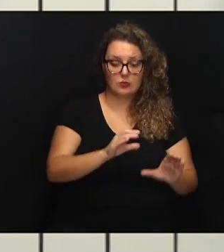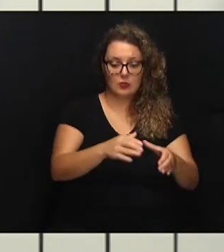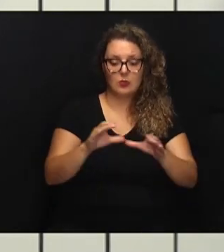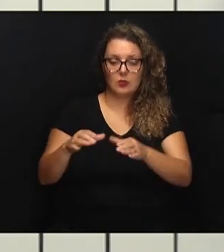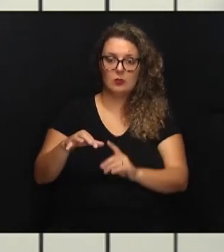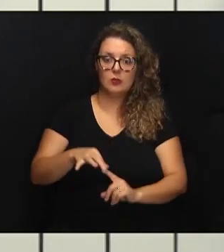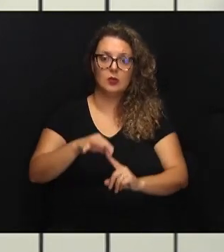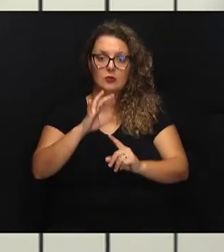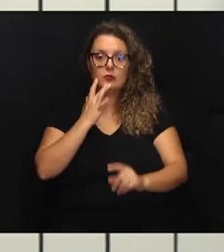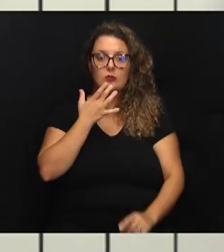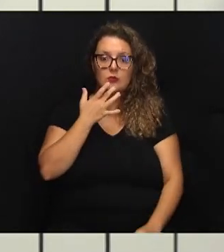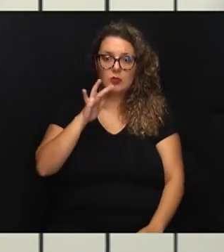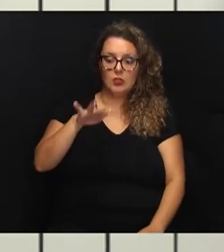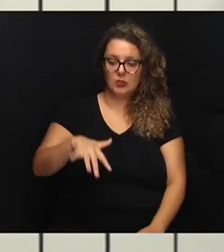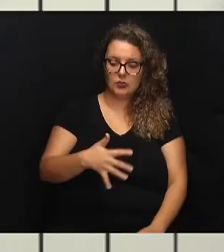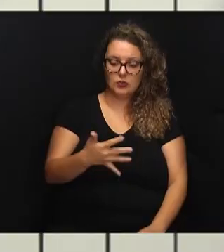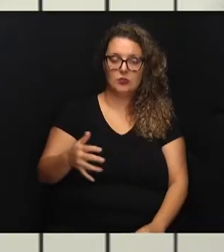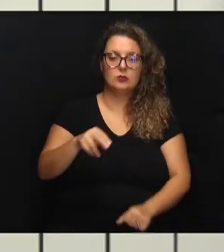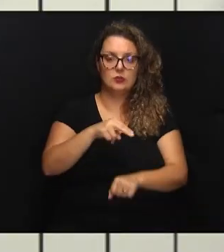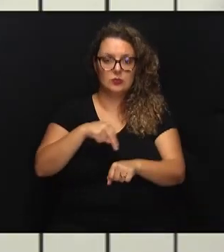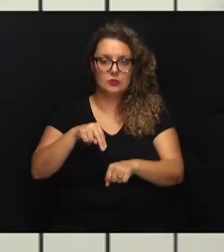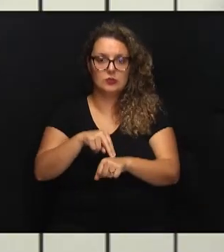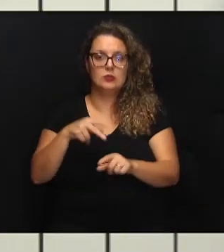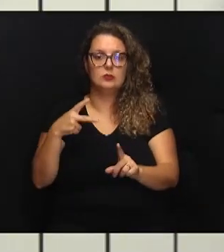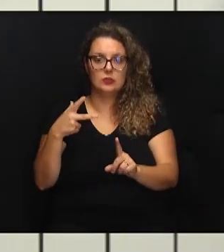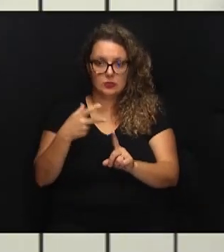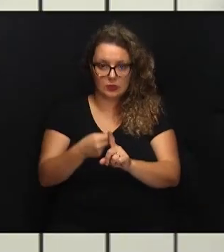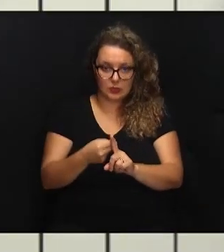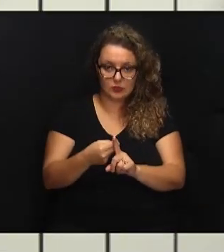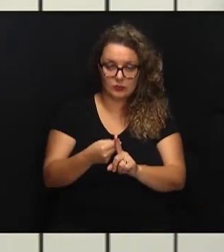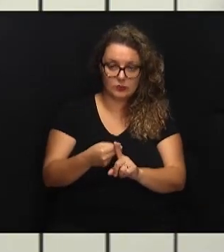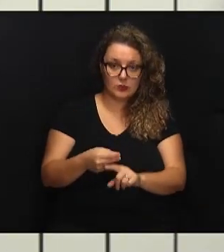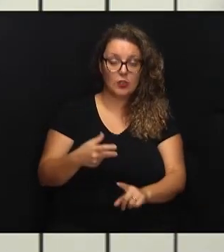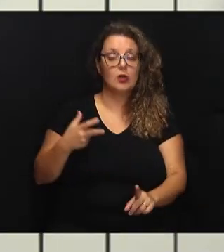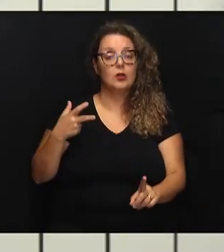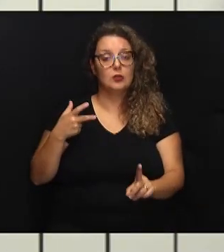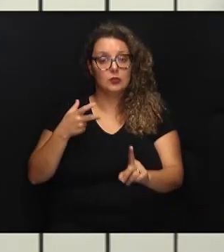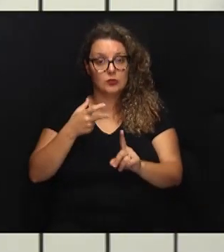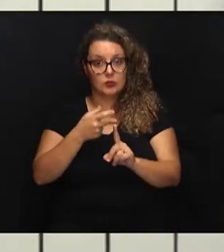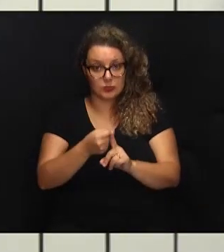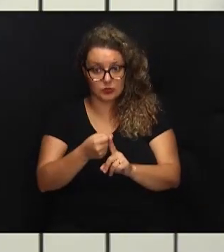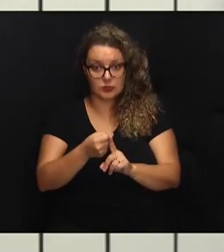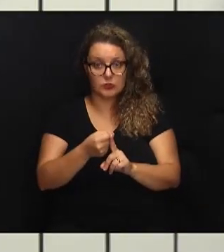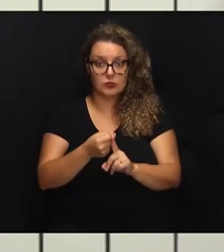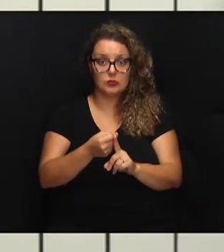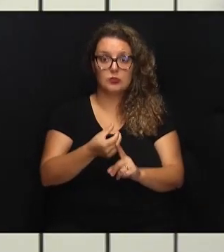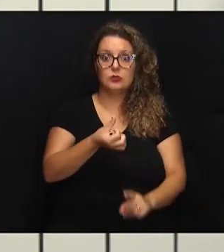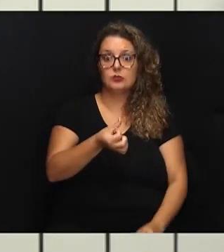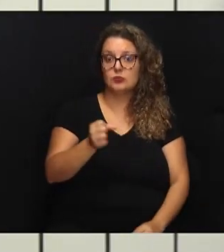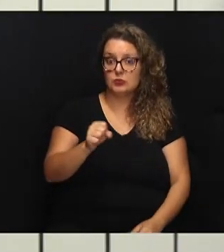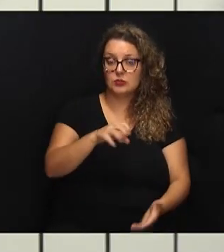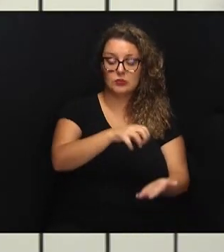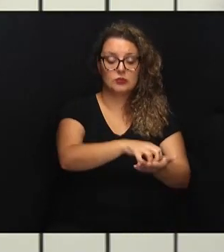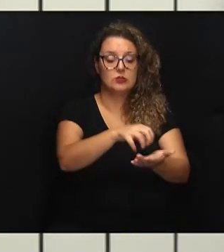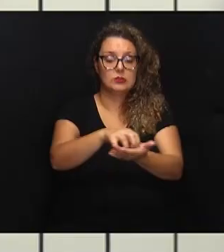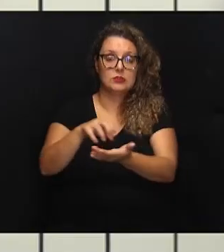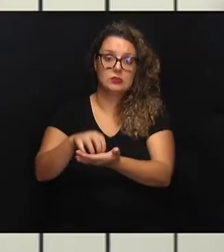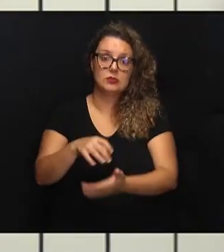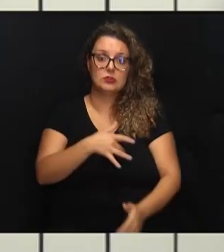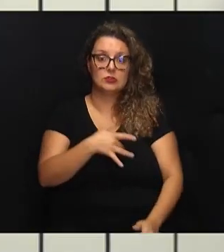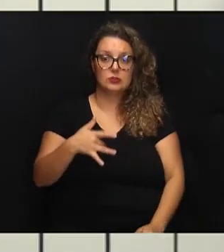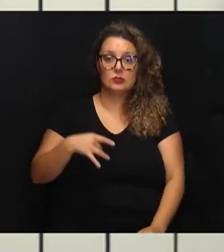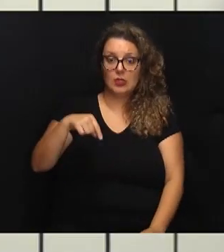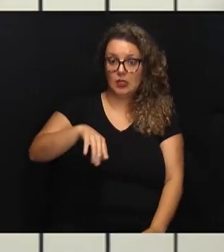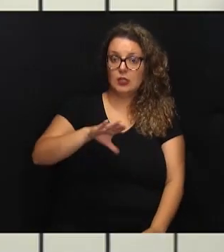prioritário do calendário nacional de vacinação. As doses são aplicadas nos 68 centros de saúde aqui